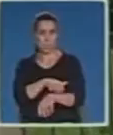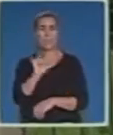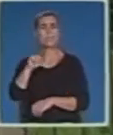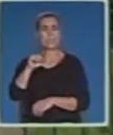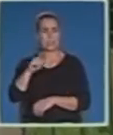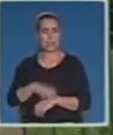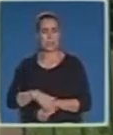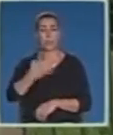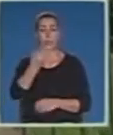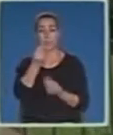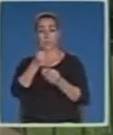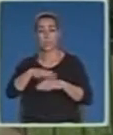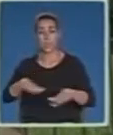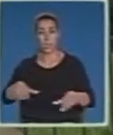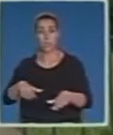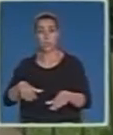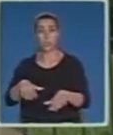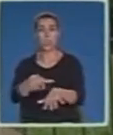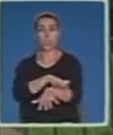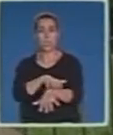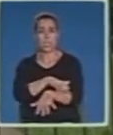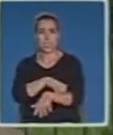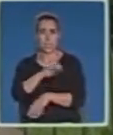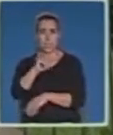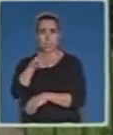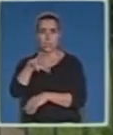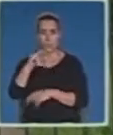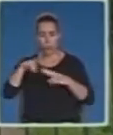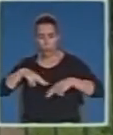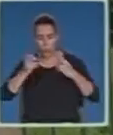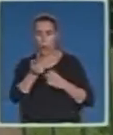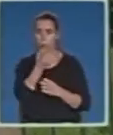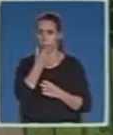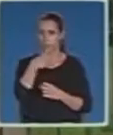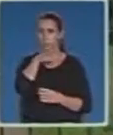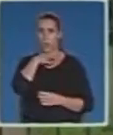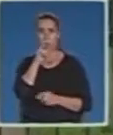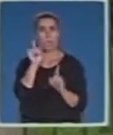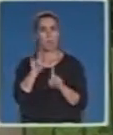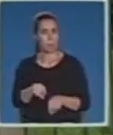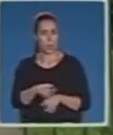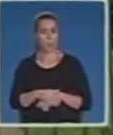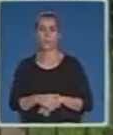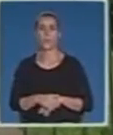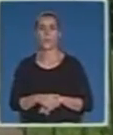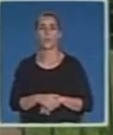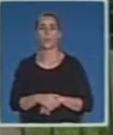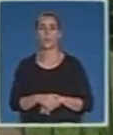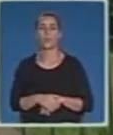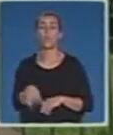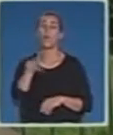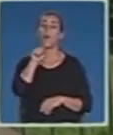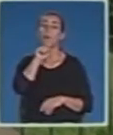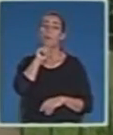momento encontram-se 7 crianças com sarna, diagnosticadas, medicadas, e as suas famílias também. Poderá